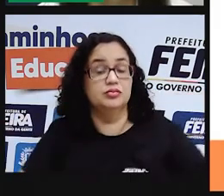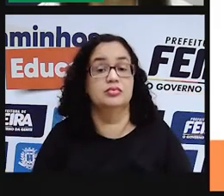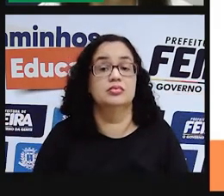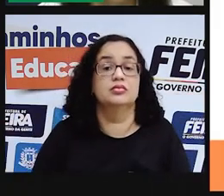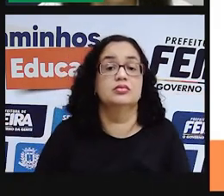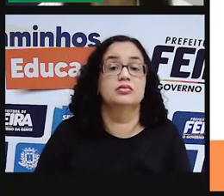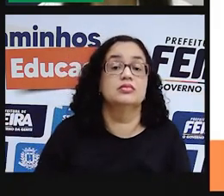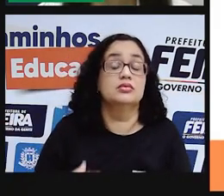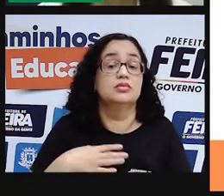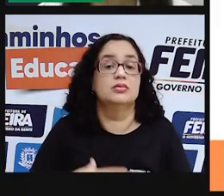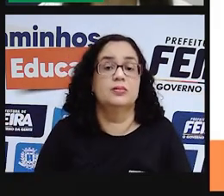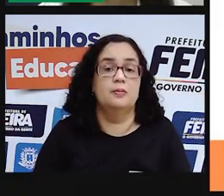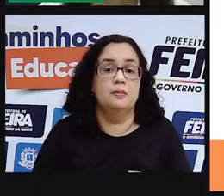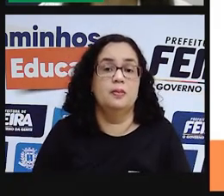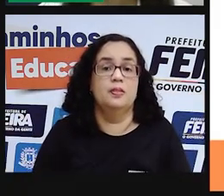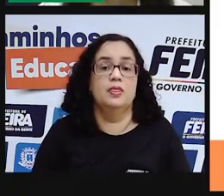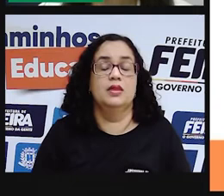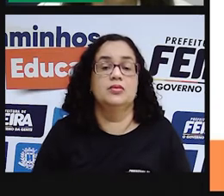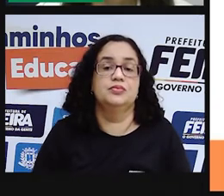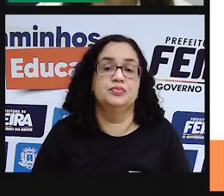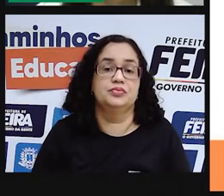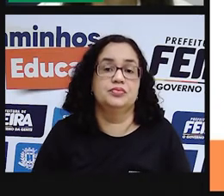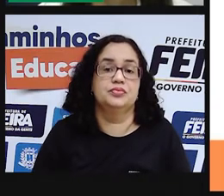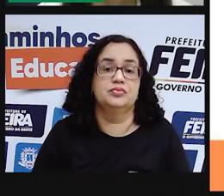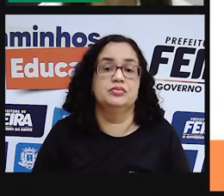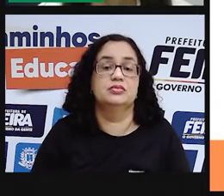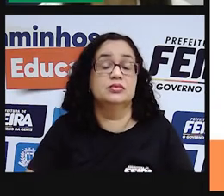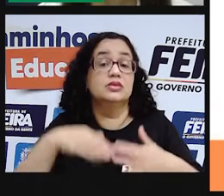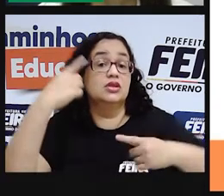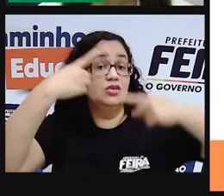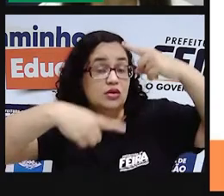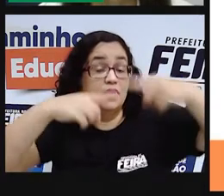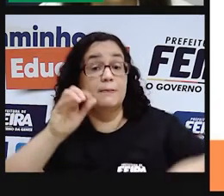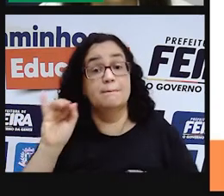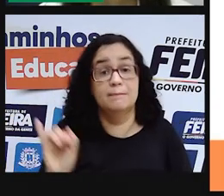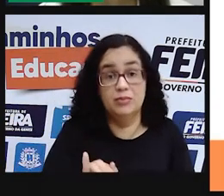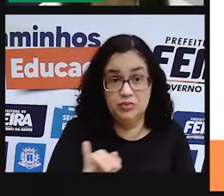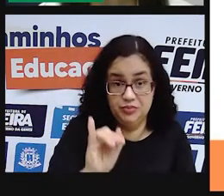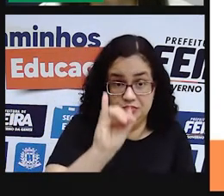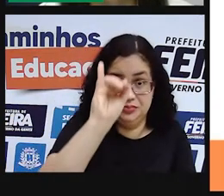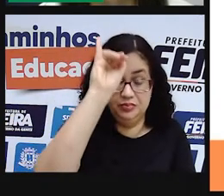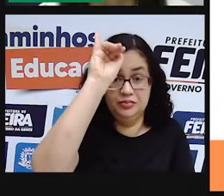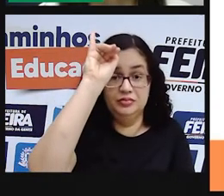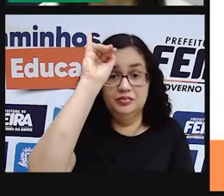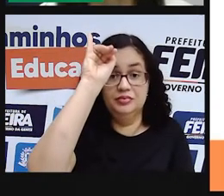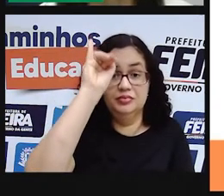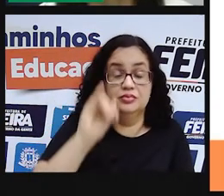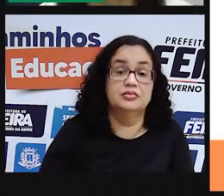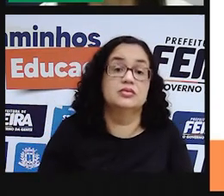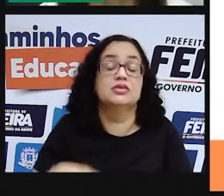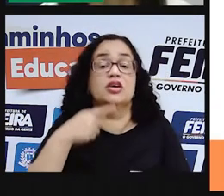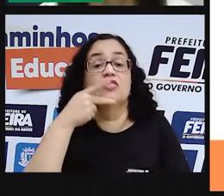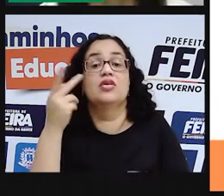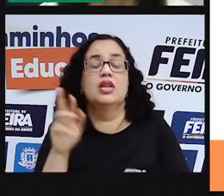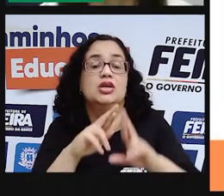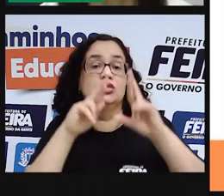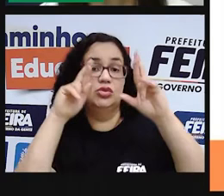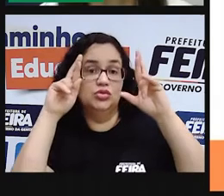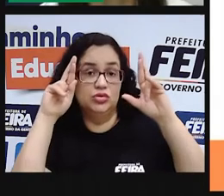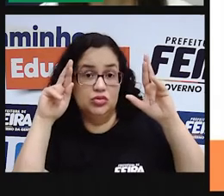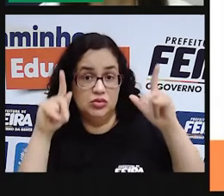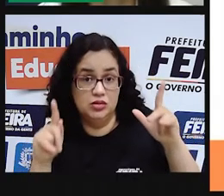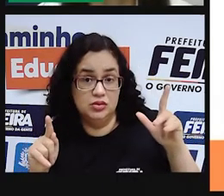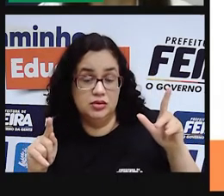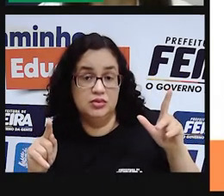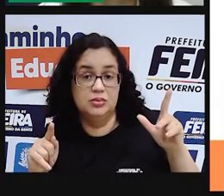os praticantes e as vítimas. Tais discussões são importantes, inclusive para diferenciar o que é uma